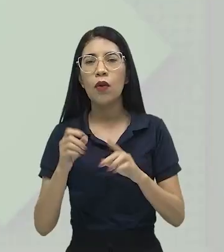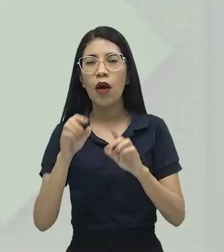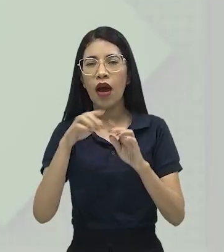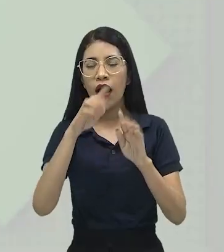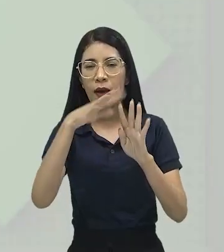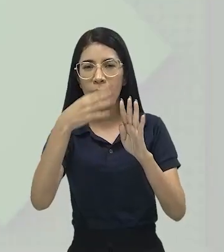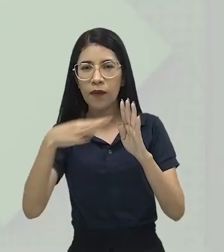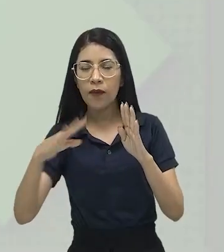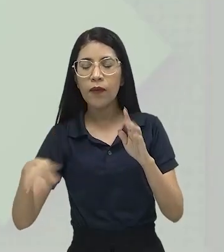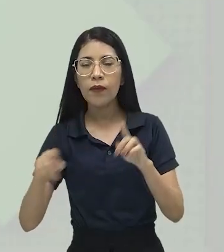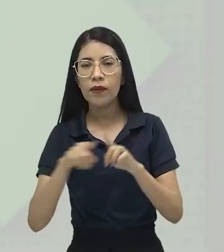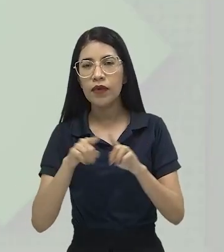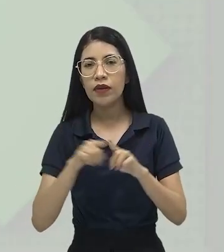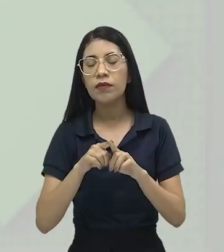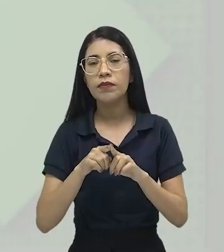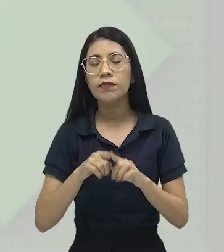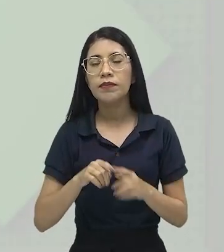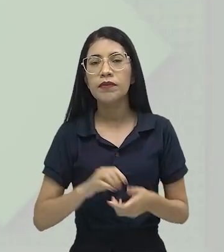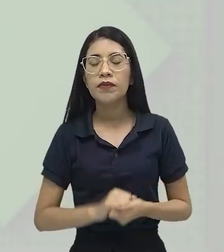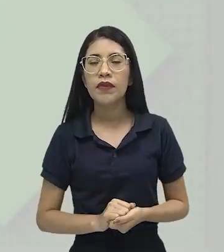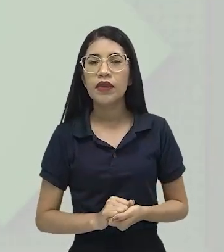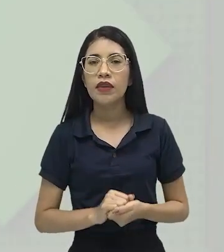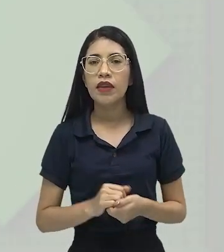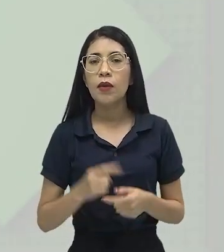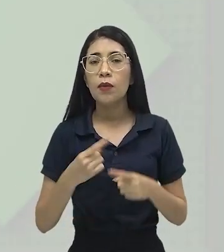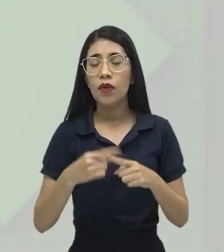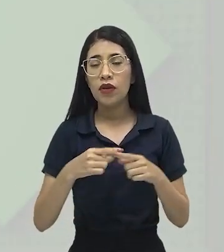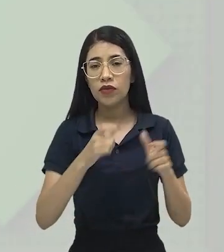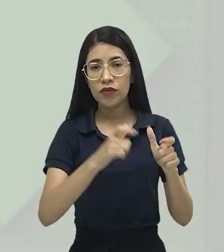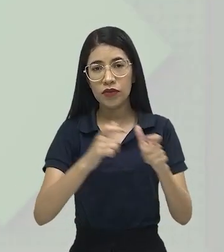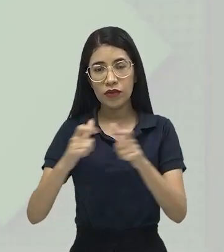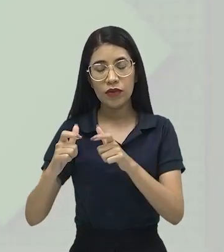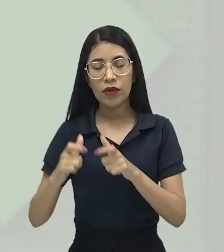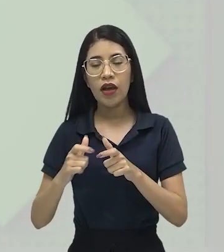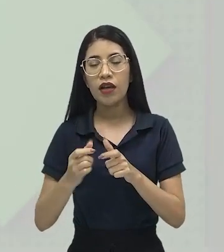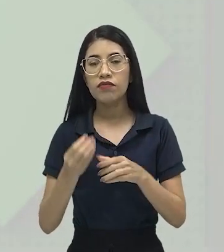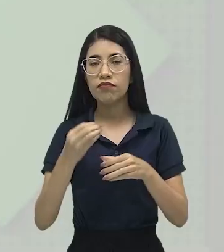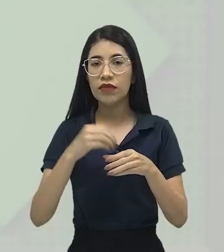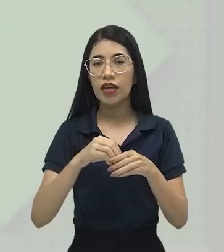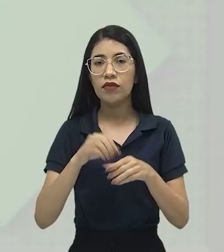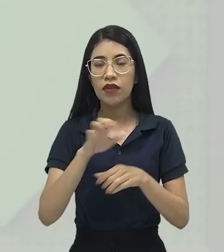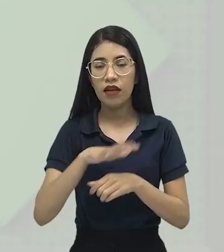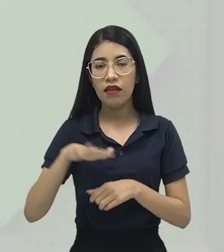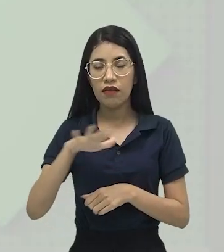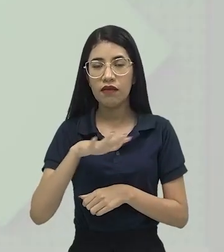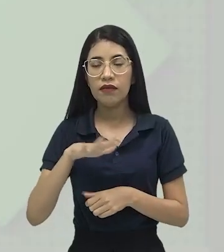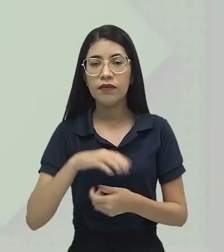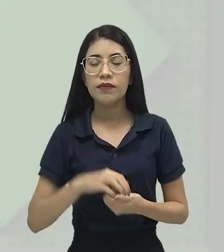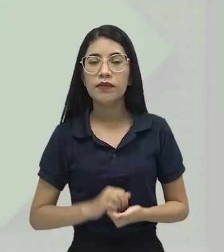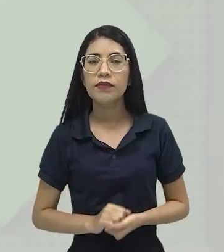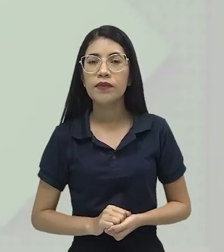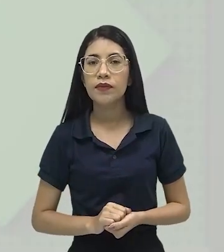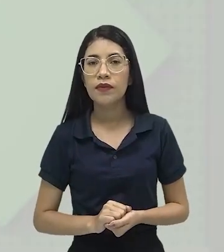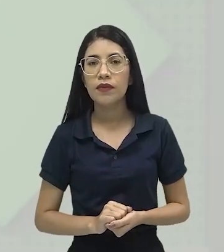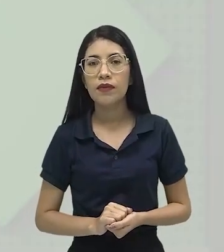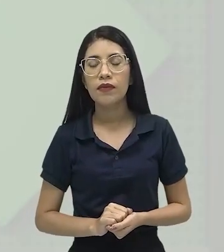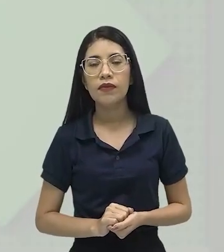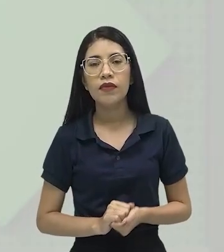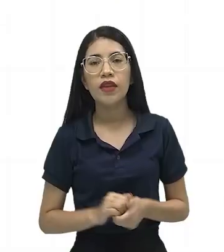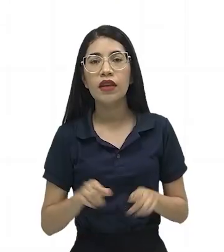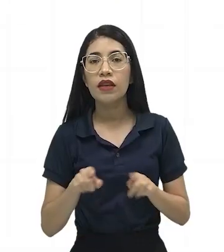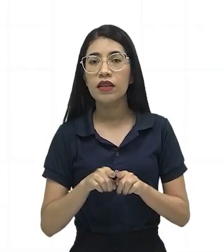conta dessa localização desses lugares dentro dessa zona temperada. Temos também